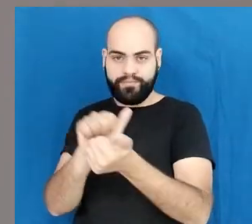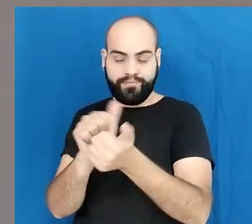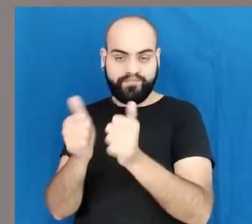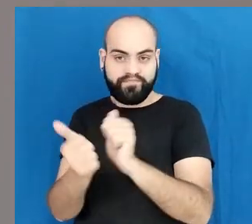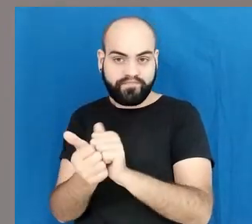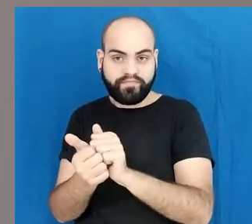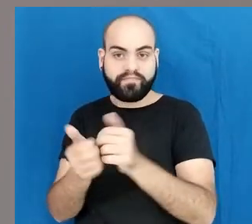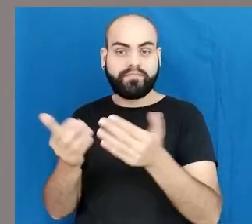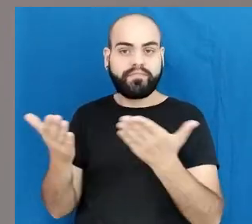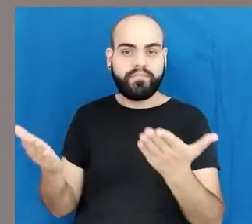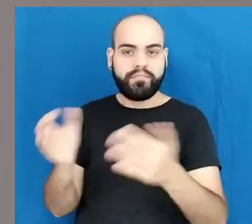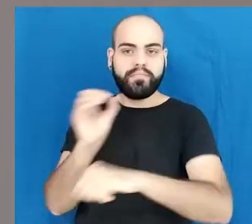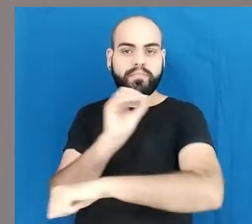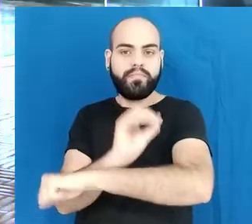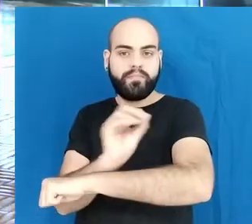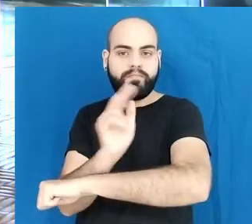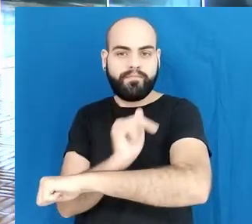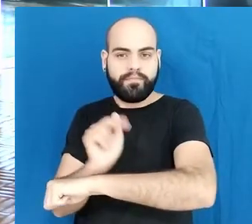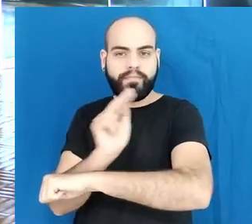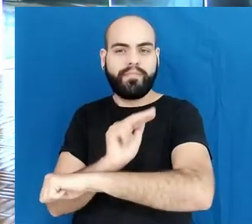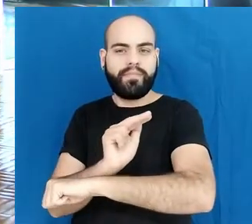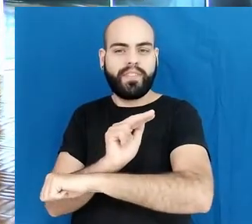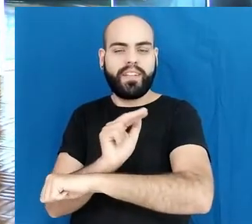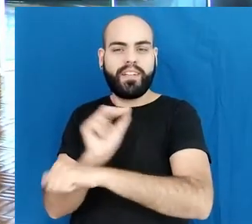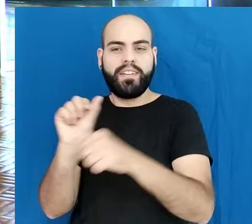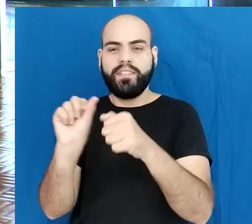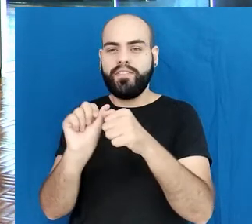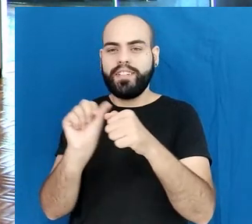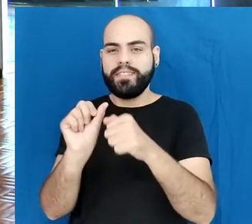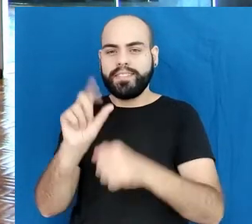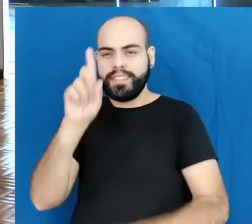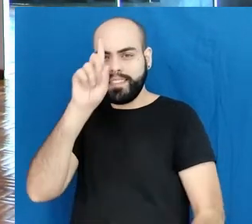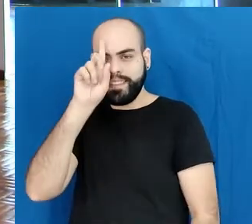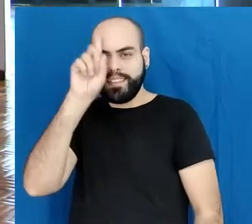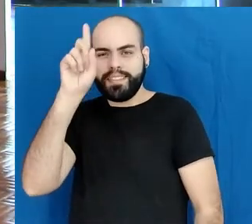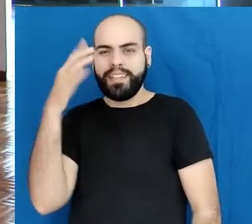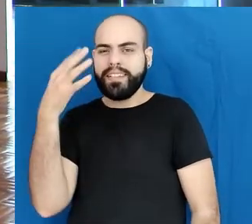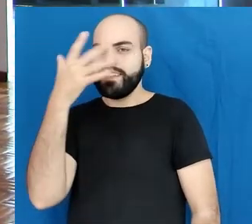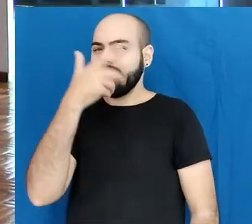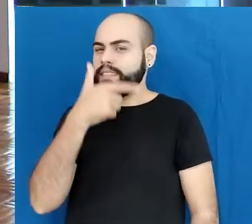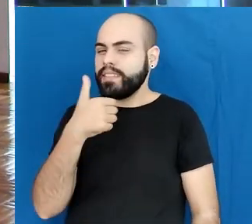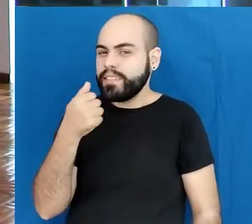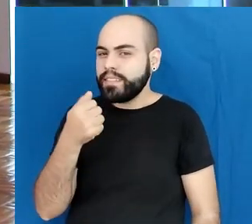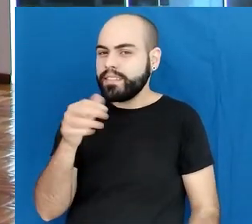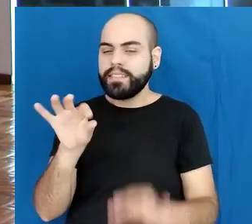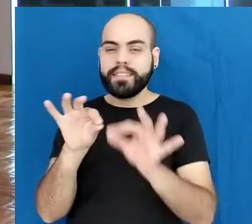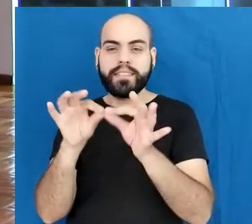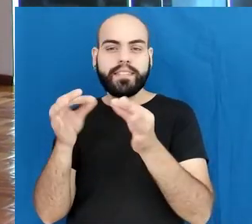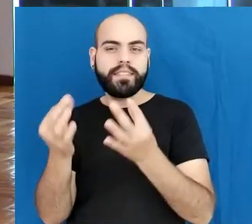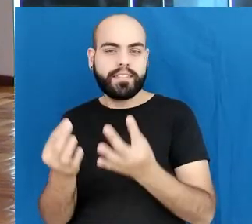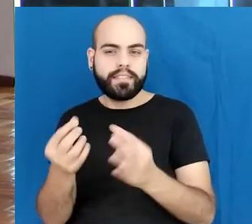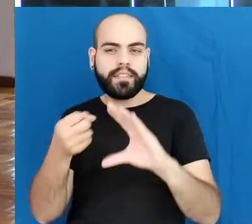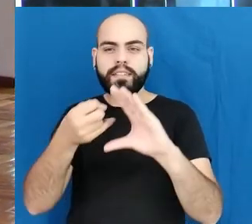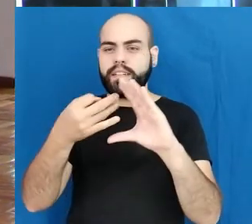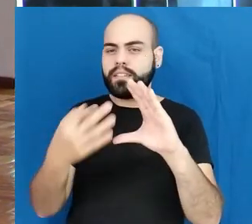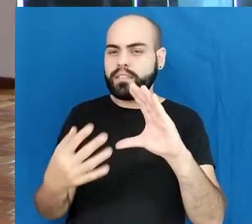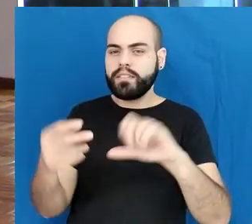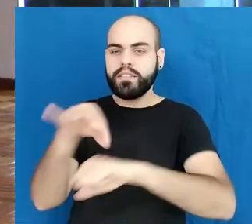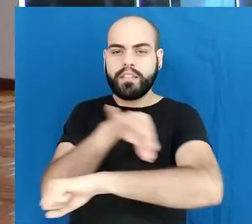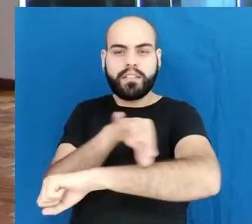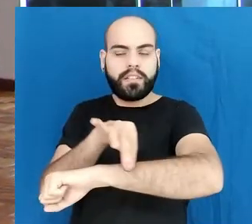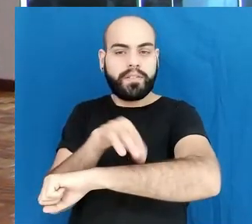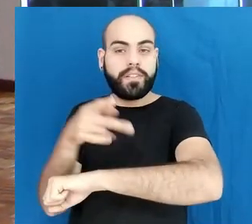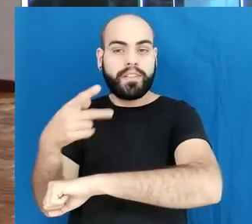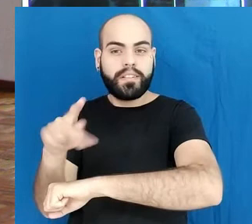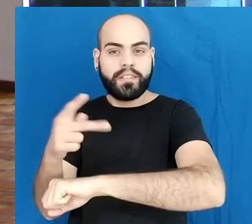poderia ser conspurcada. Então, o Oscar faz, a ideia do Oscar Niemeyer é muito bonita, muito simples e muito bonita,